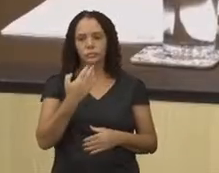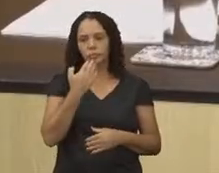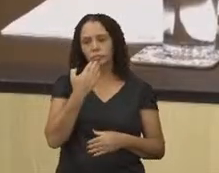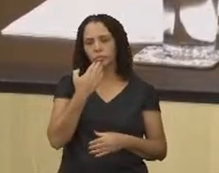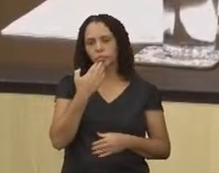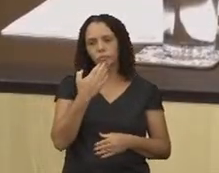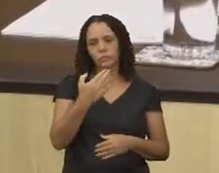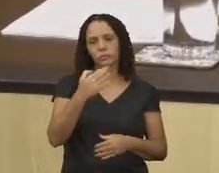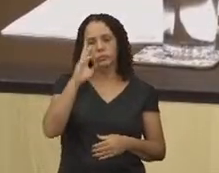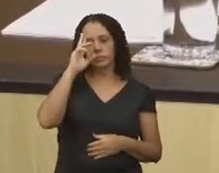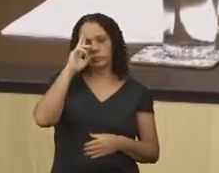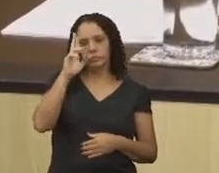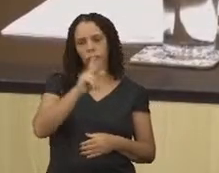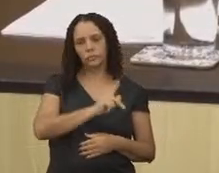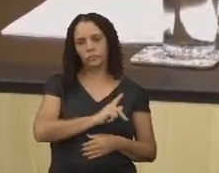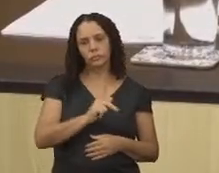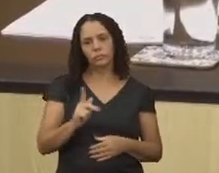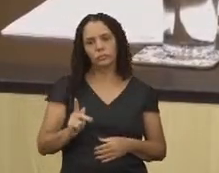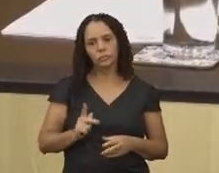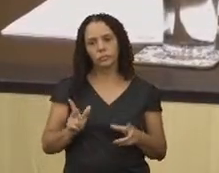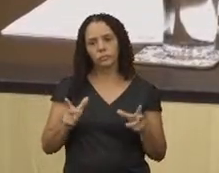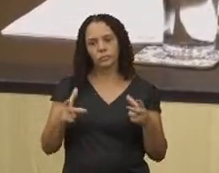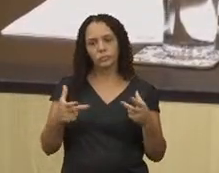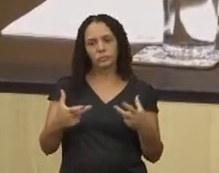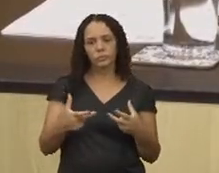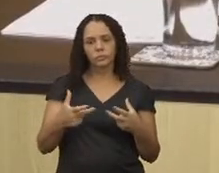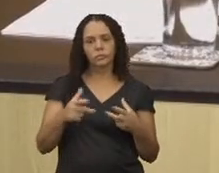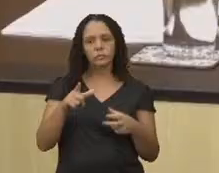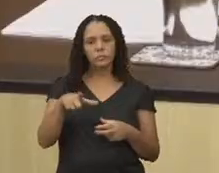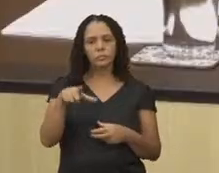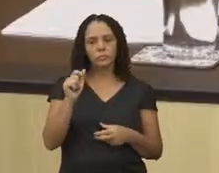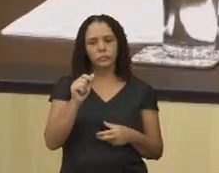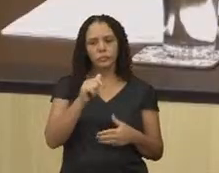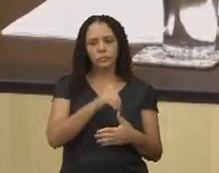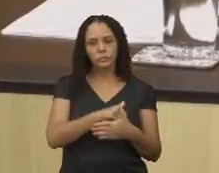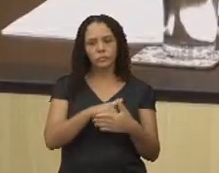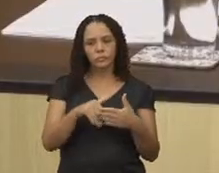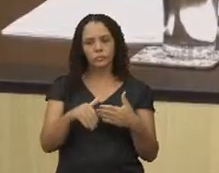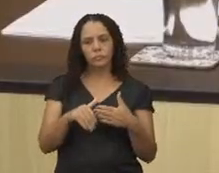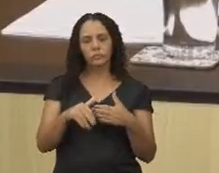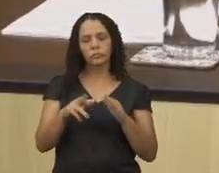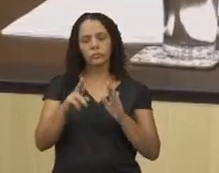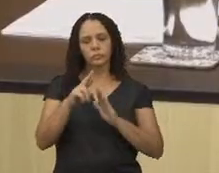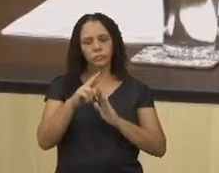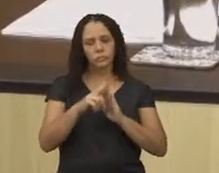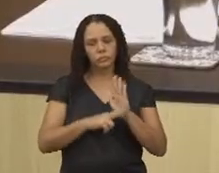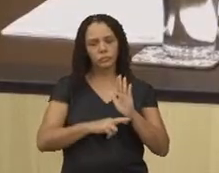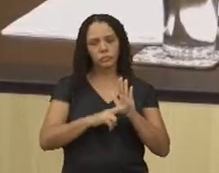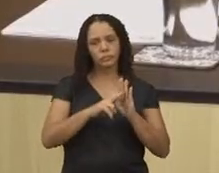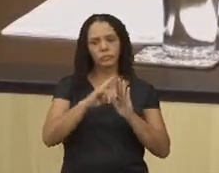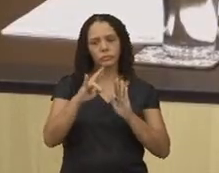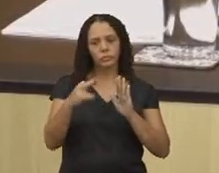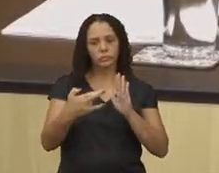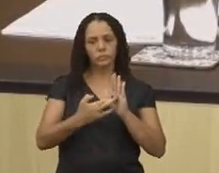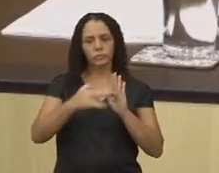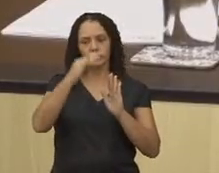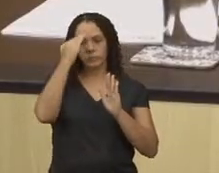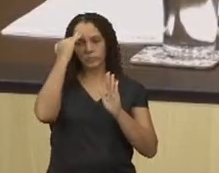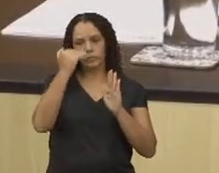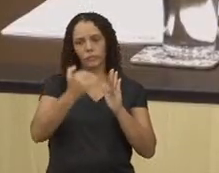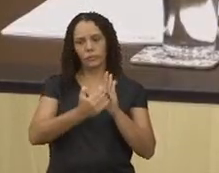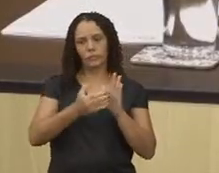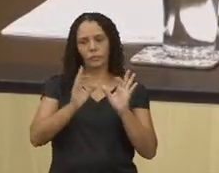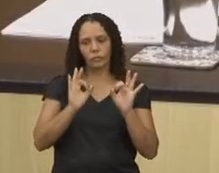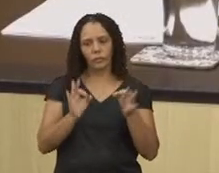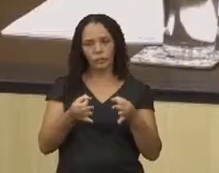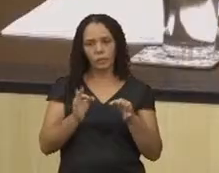Requeremos ao excelentíssimo senhor presidente desta Casa, ouvido e aprovado pelo egrégio plenário, cumpridas as